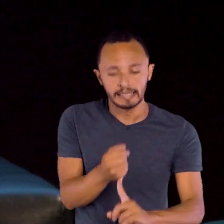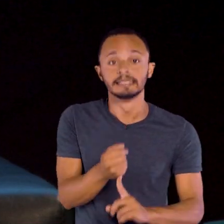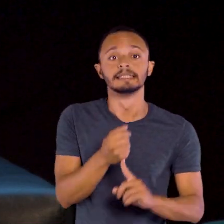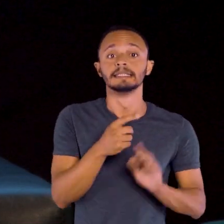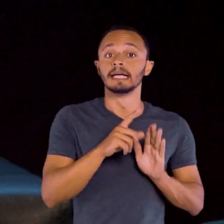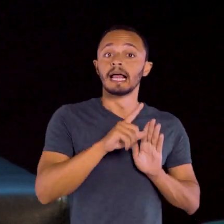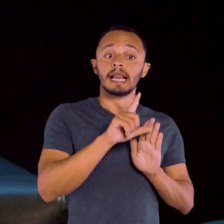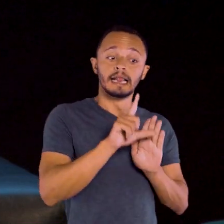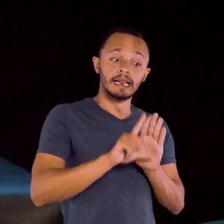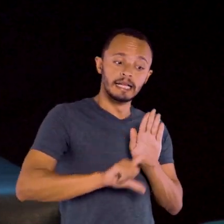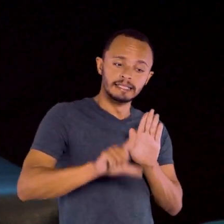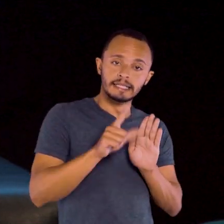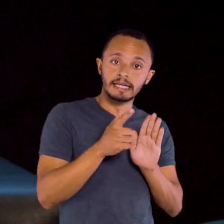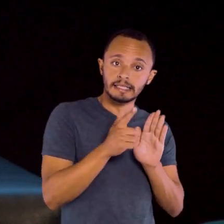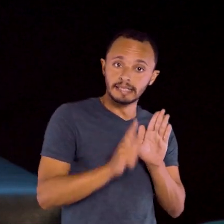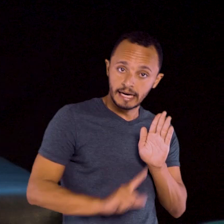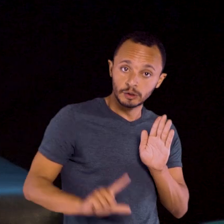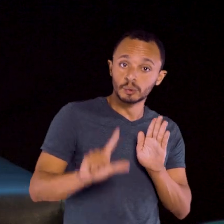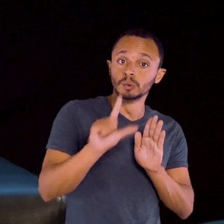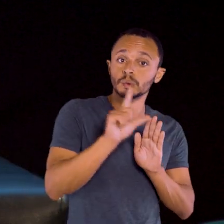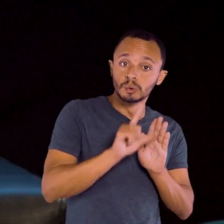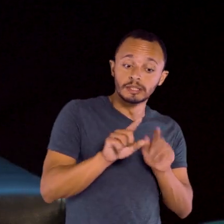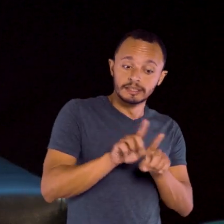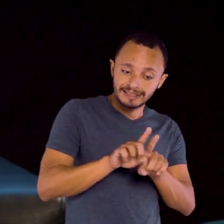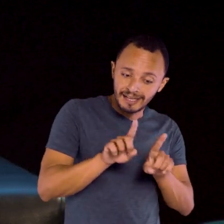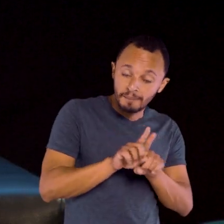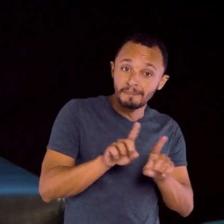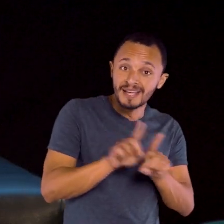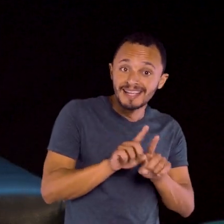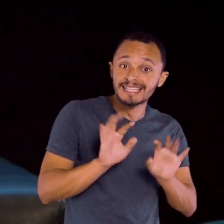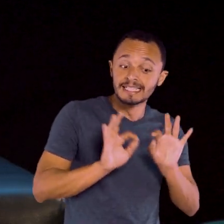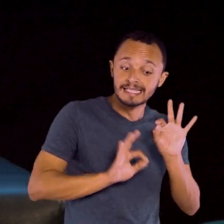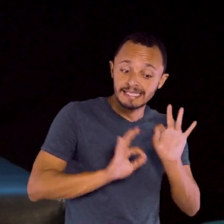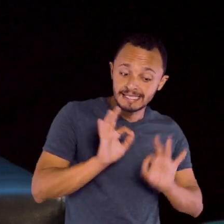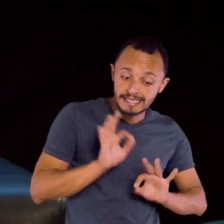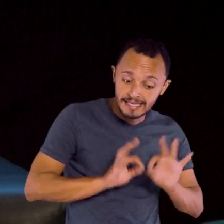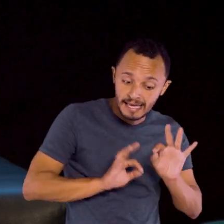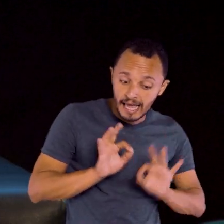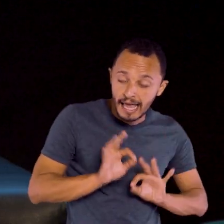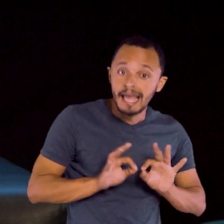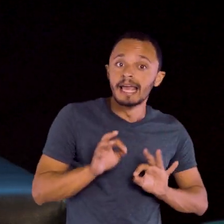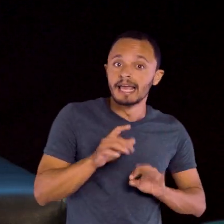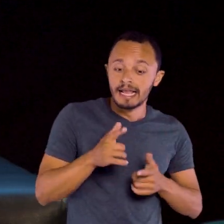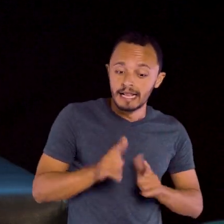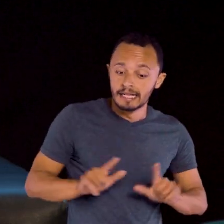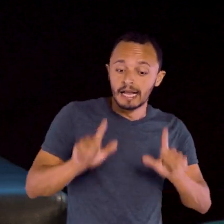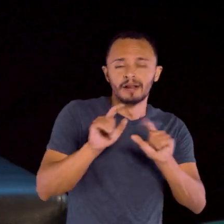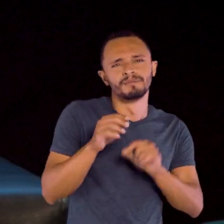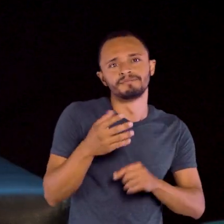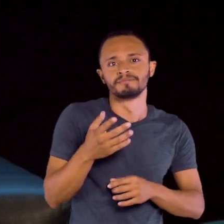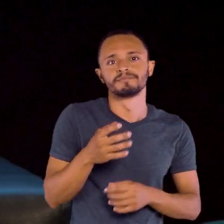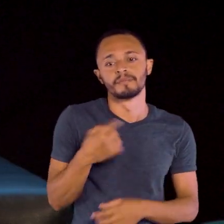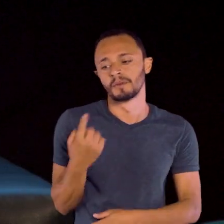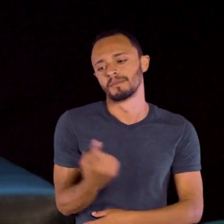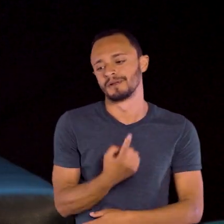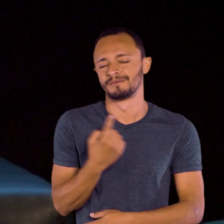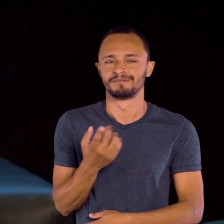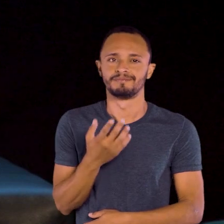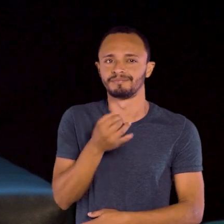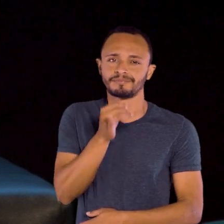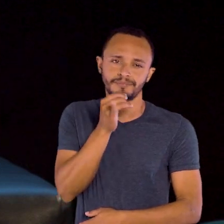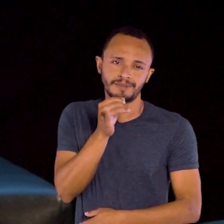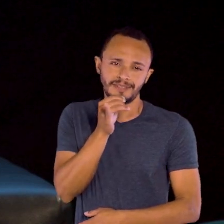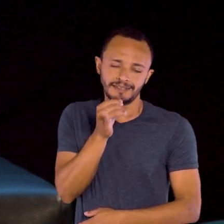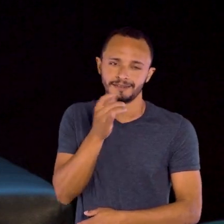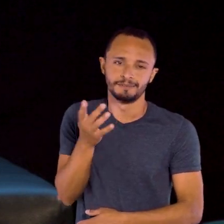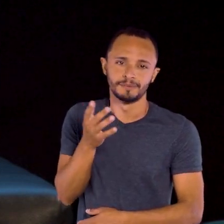missão da literatura, principalmente para nós, que, por tanto tempo, estivemos congelados, né? Parece